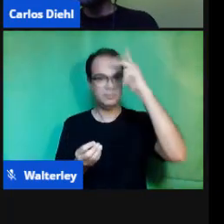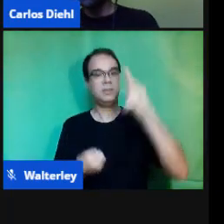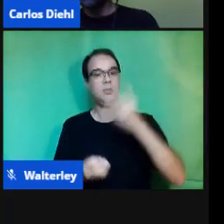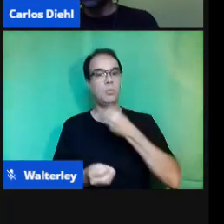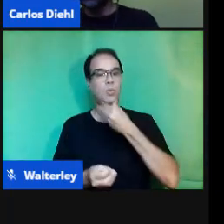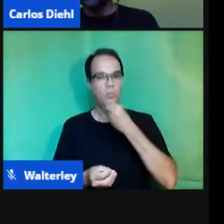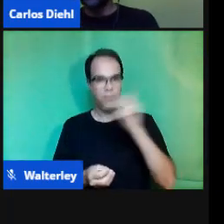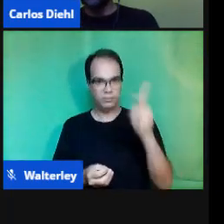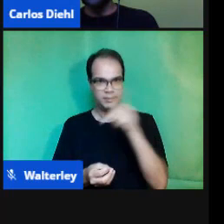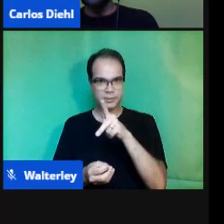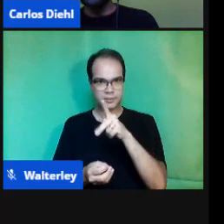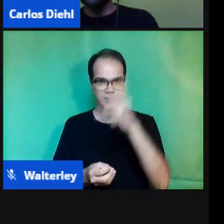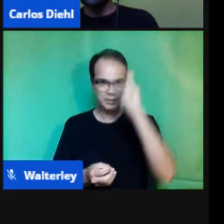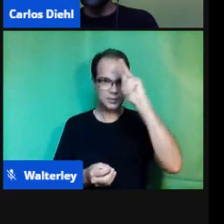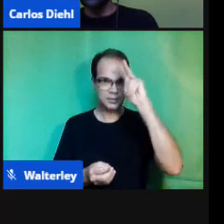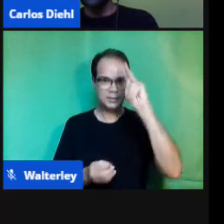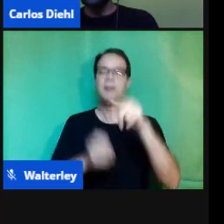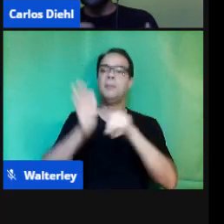entrevistar